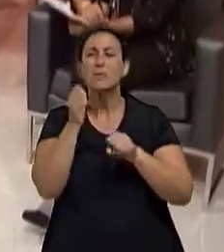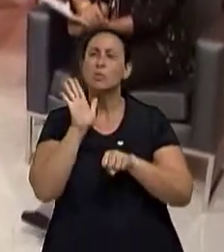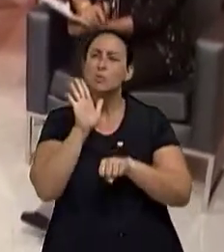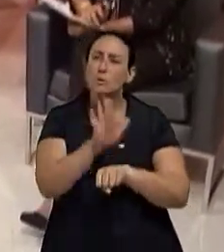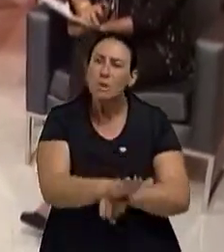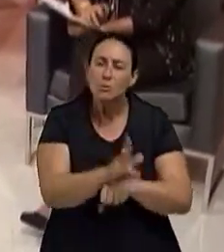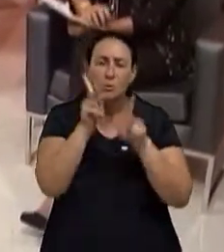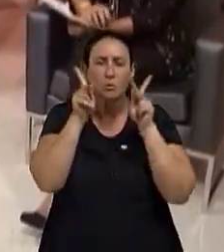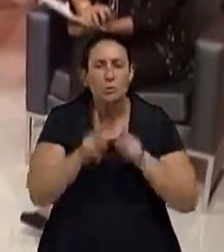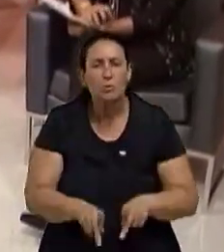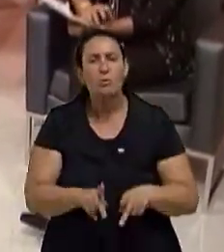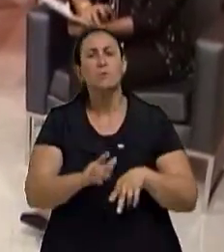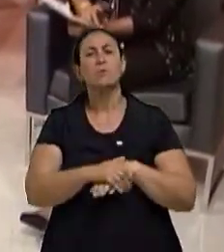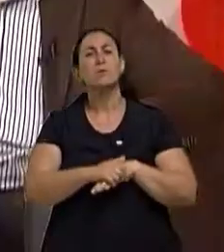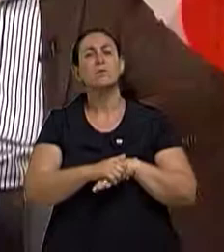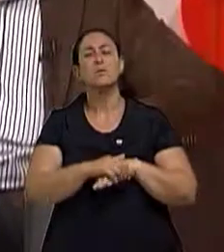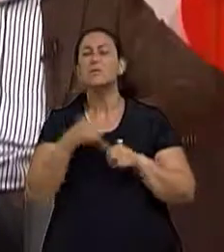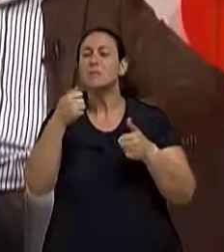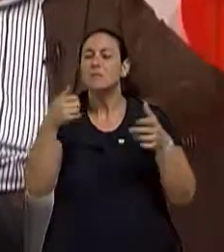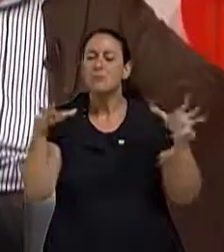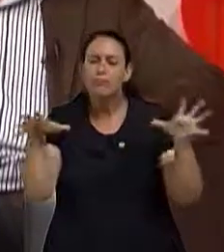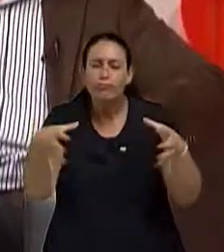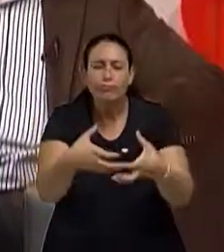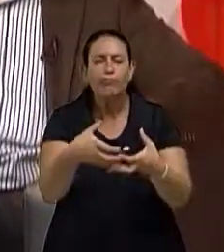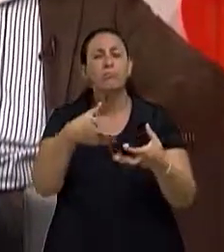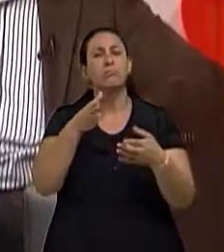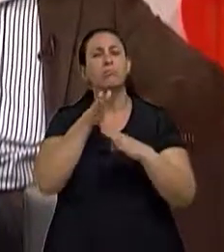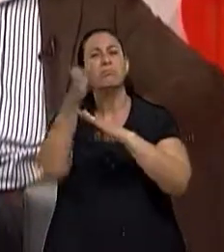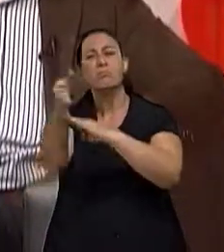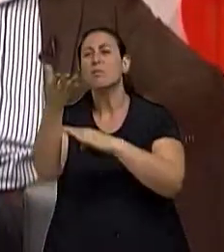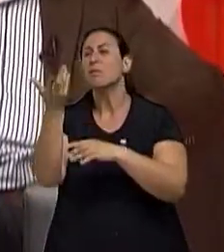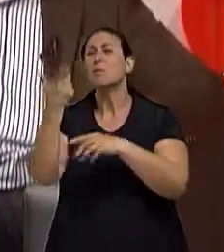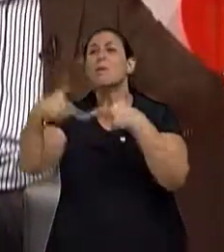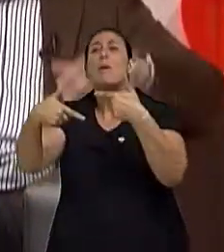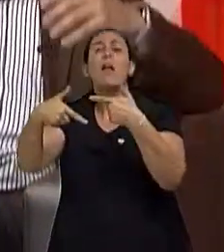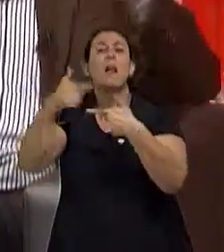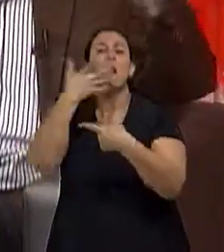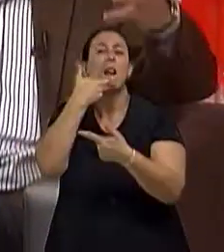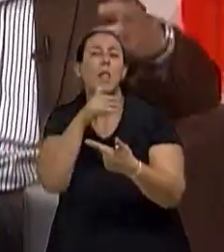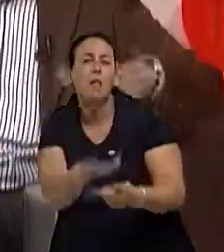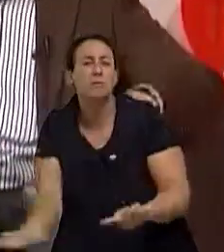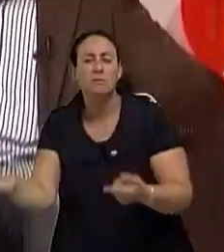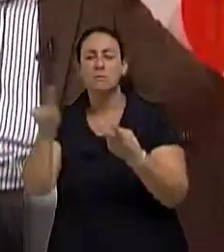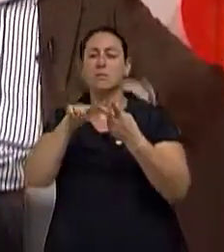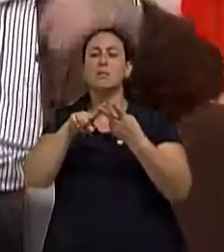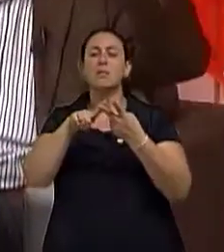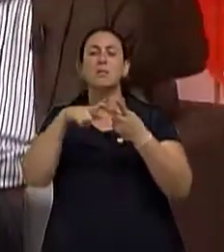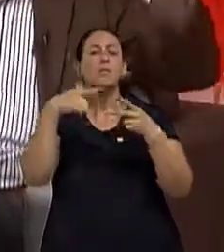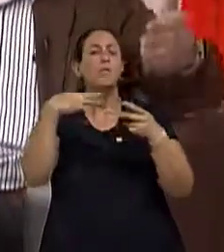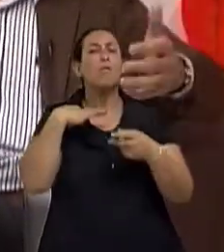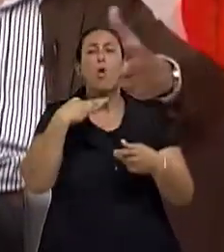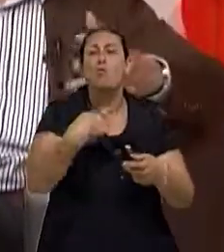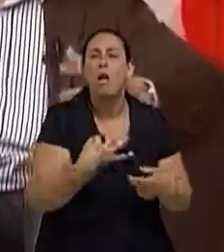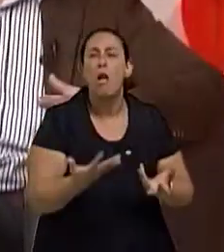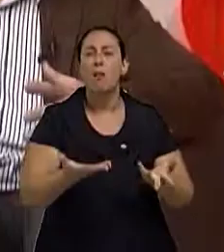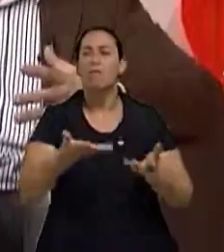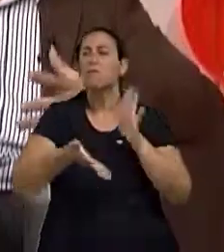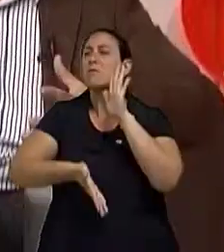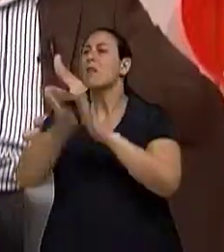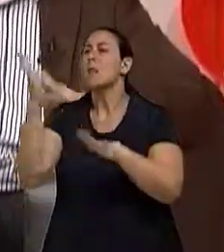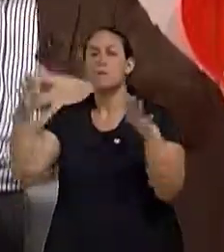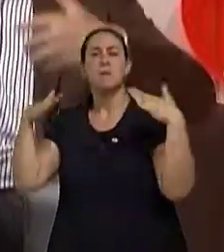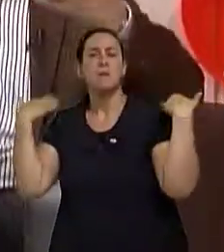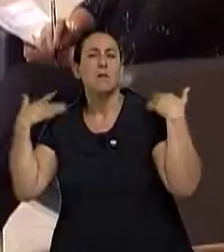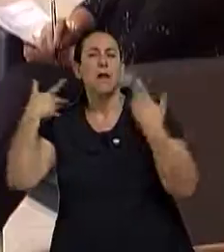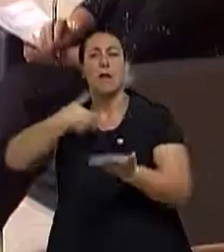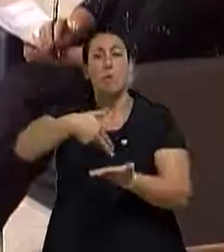pessoas, colaborar numa creche, fazer atividades voluntárias, sair, passear, caminhar, ou seja... Formar um